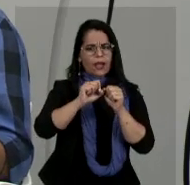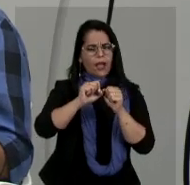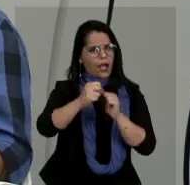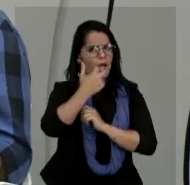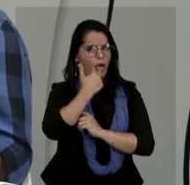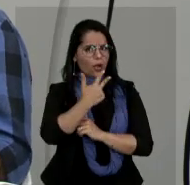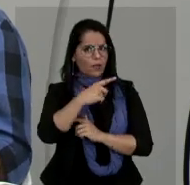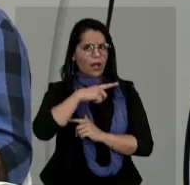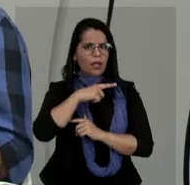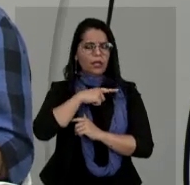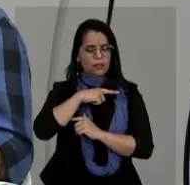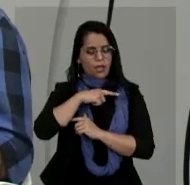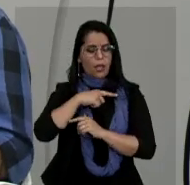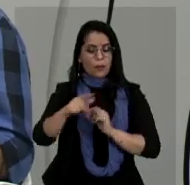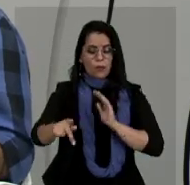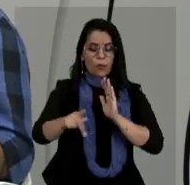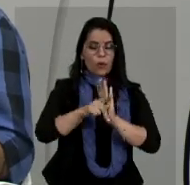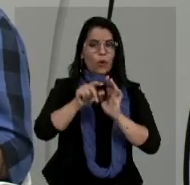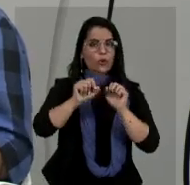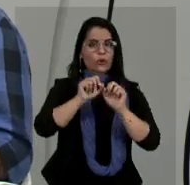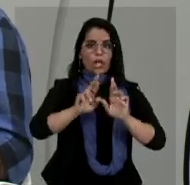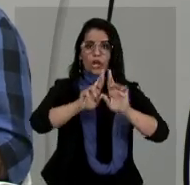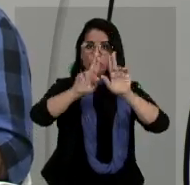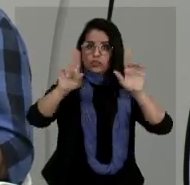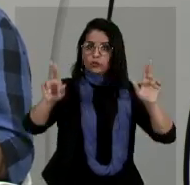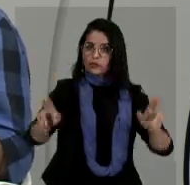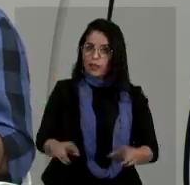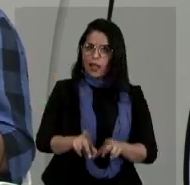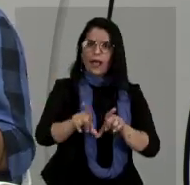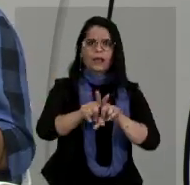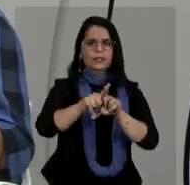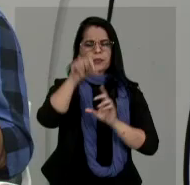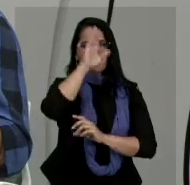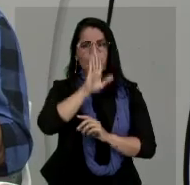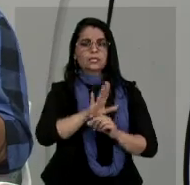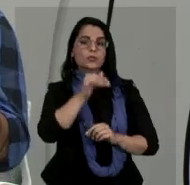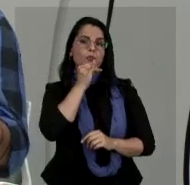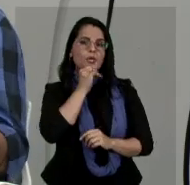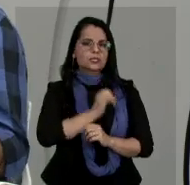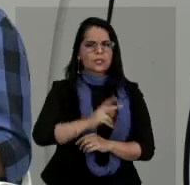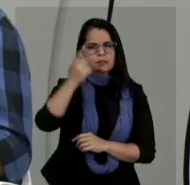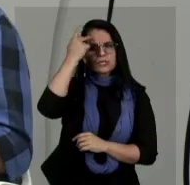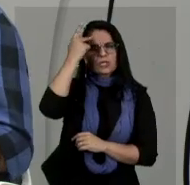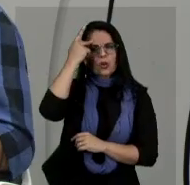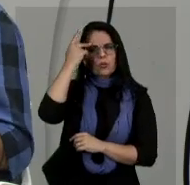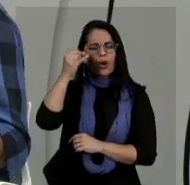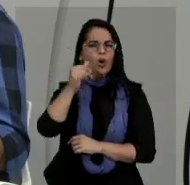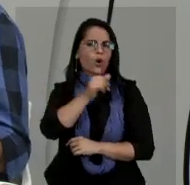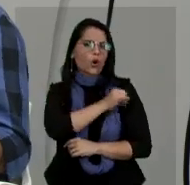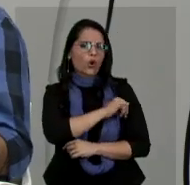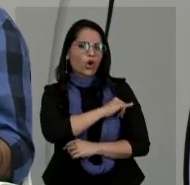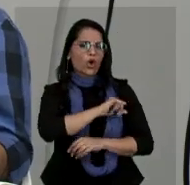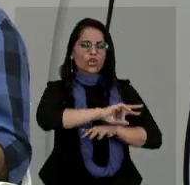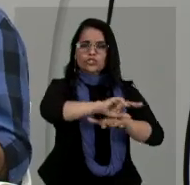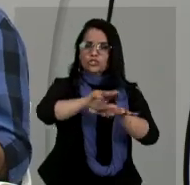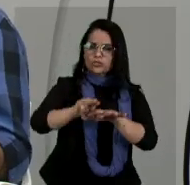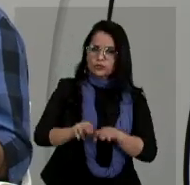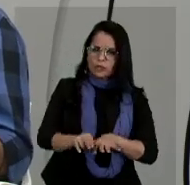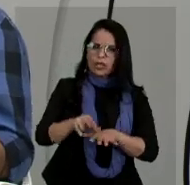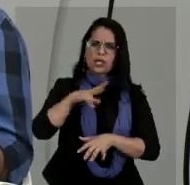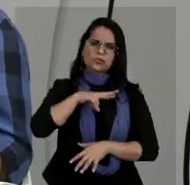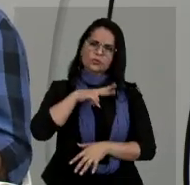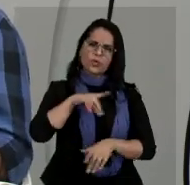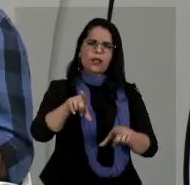o status de língua, nós temos as diferenças regionais, daqui para São Paulo, para o Rio, nós temos as diferenças regionais da língua